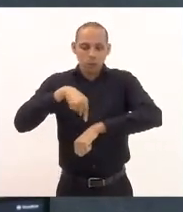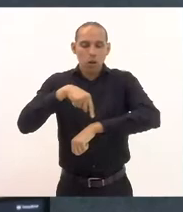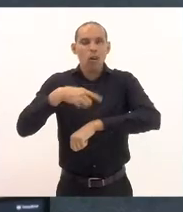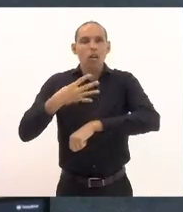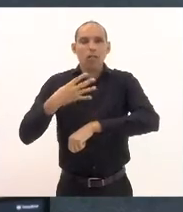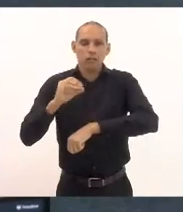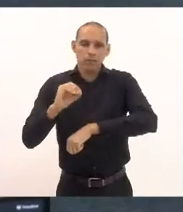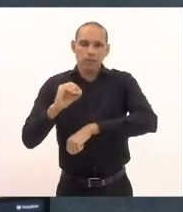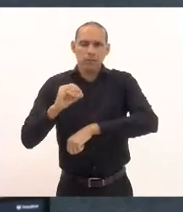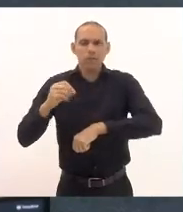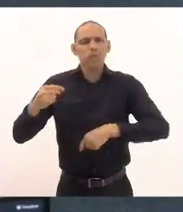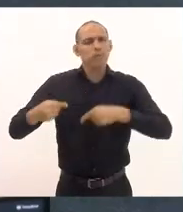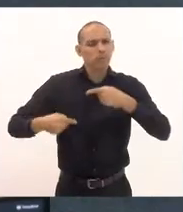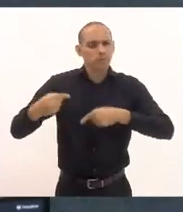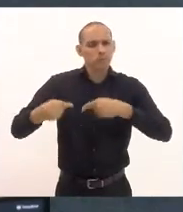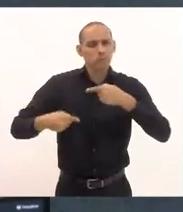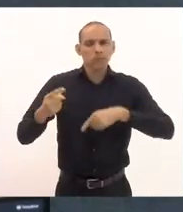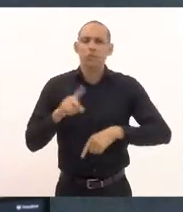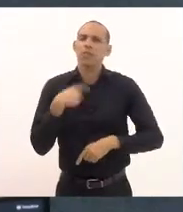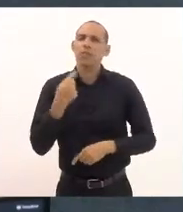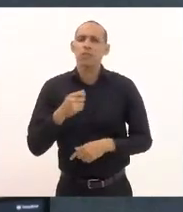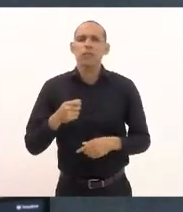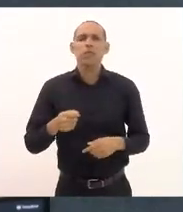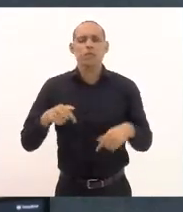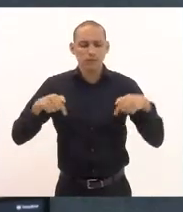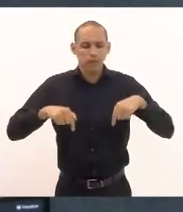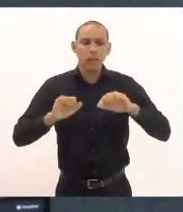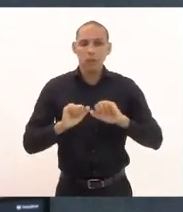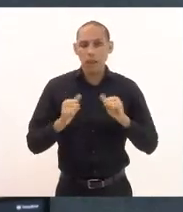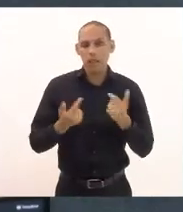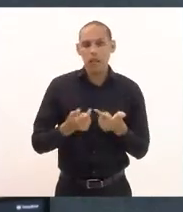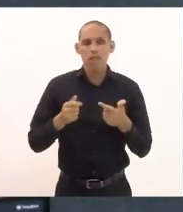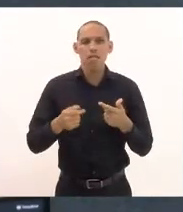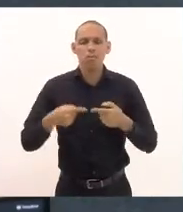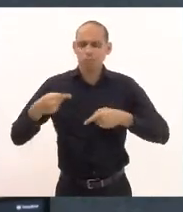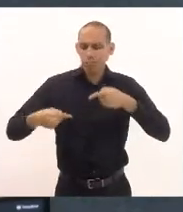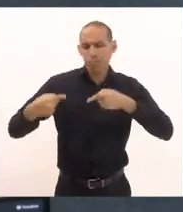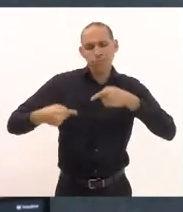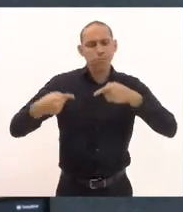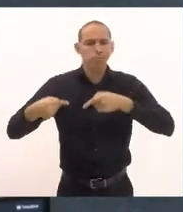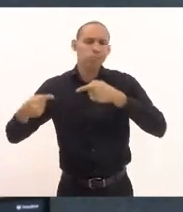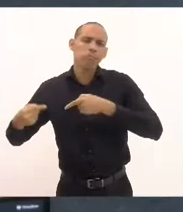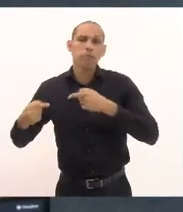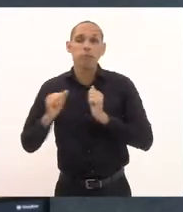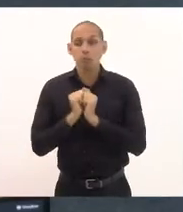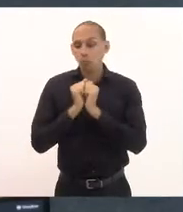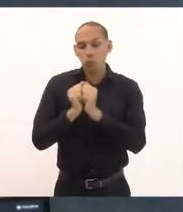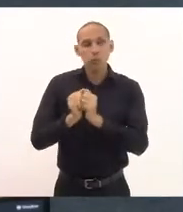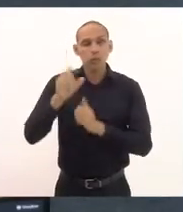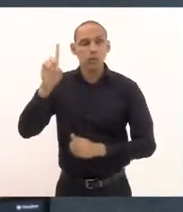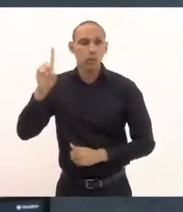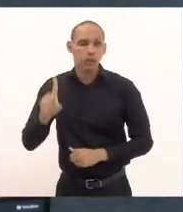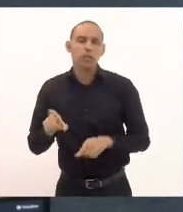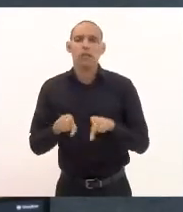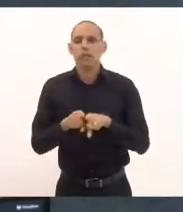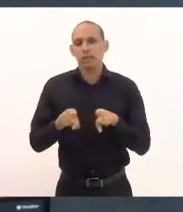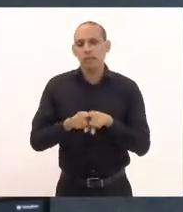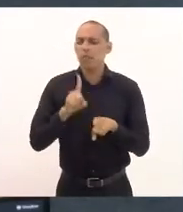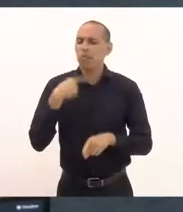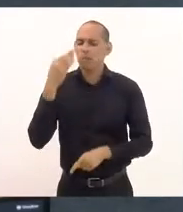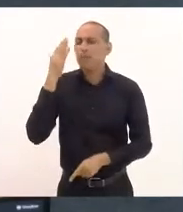Esse é um debate que temos feito nessa casa, que temos feito junto aos diretores. A gente sabe o